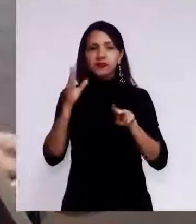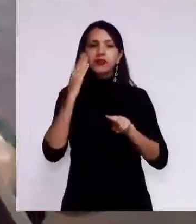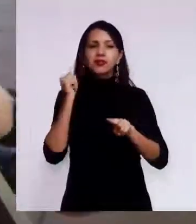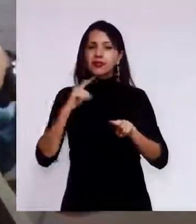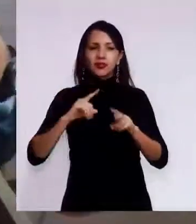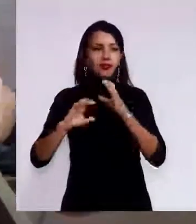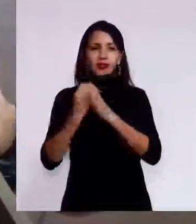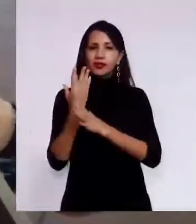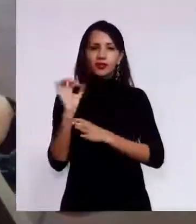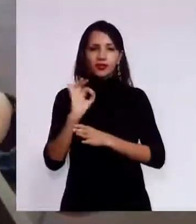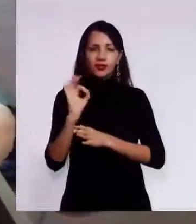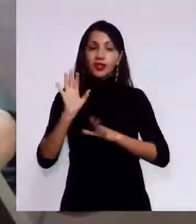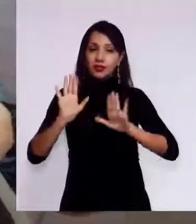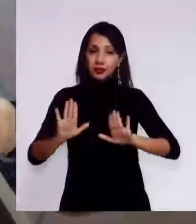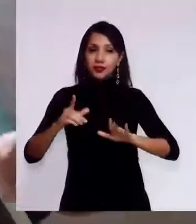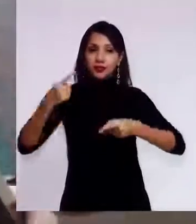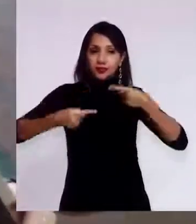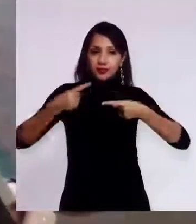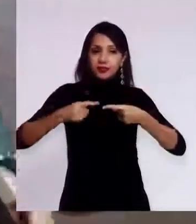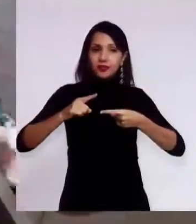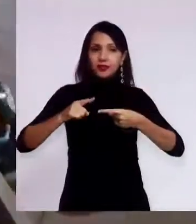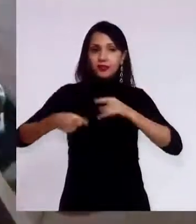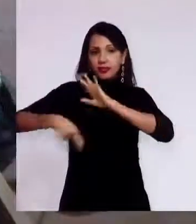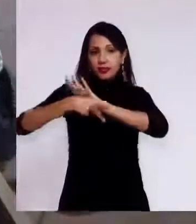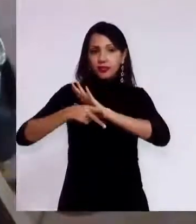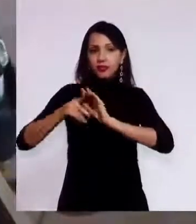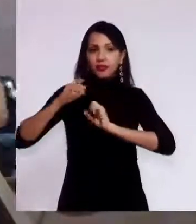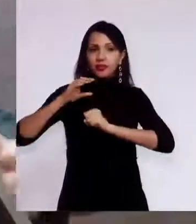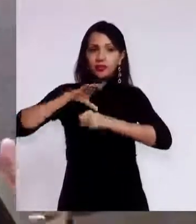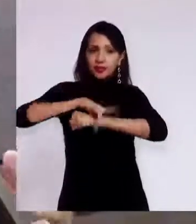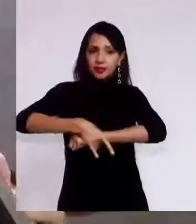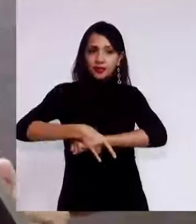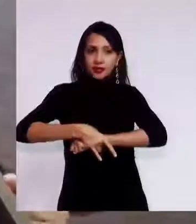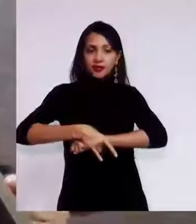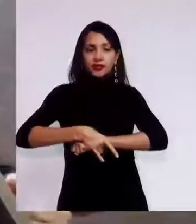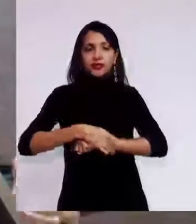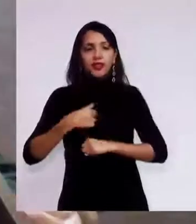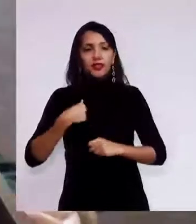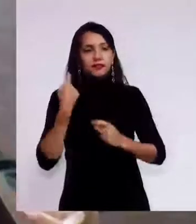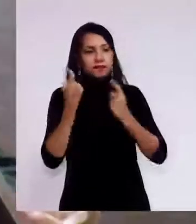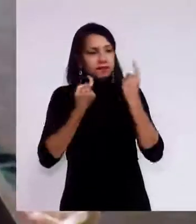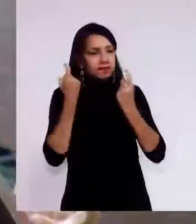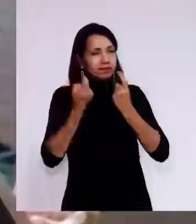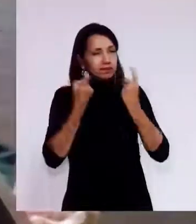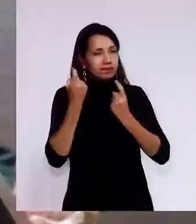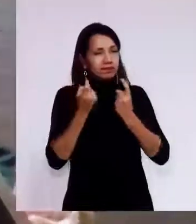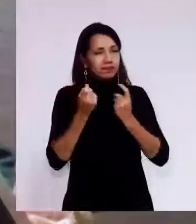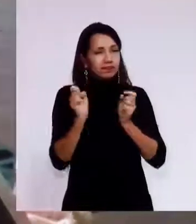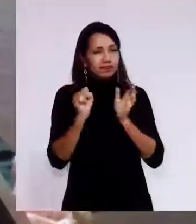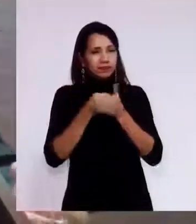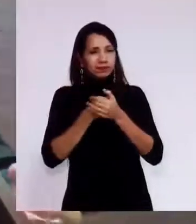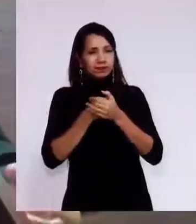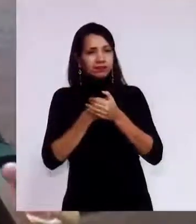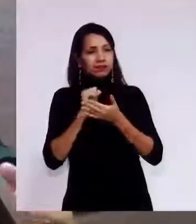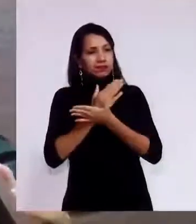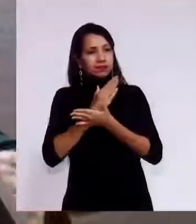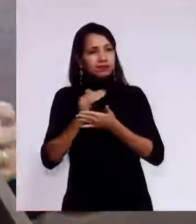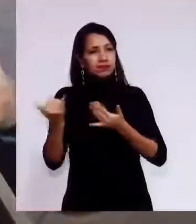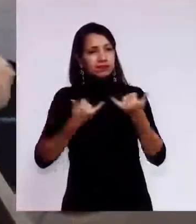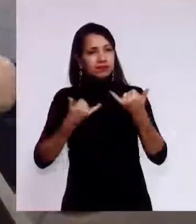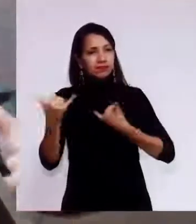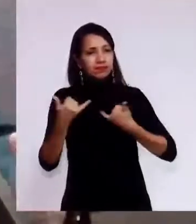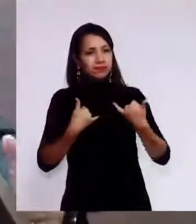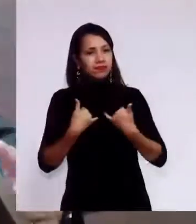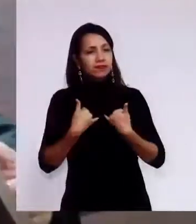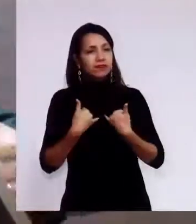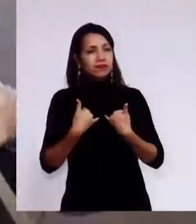É necessária uma política pública de fato de segurança, não é? Me preocupa quando a gente se esconde através de algumas notícias, e